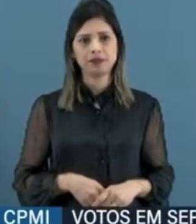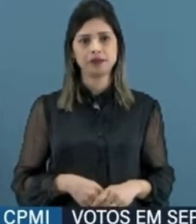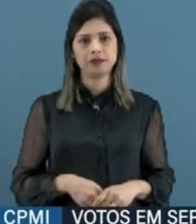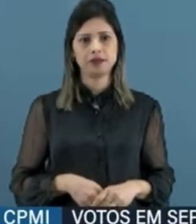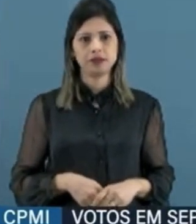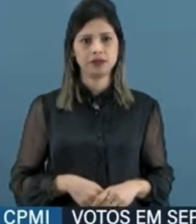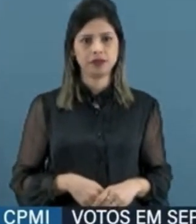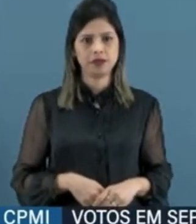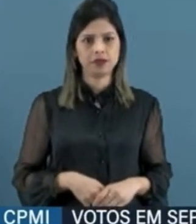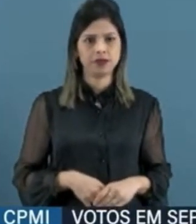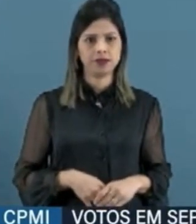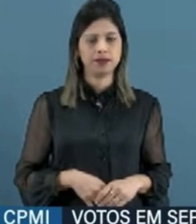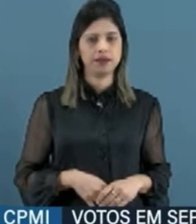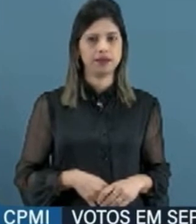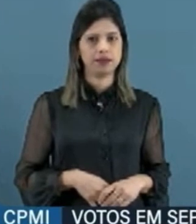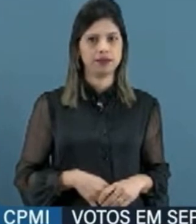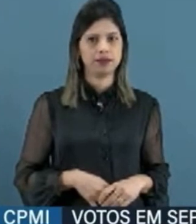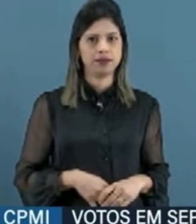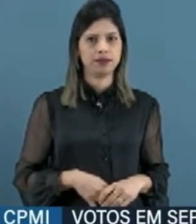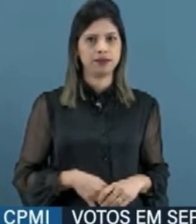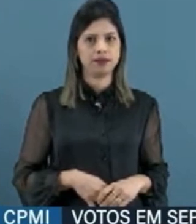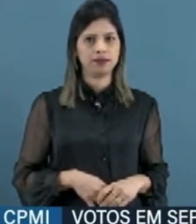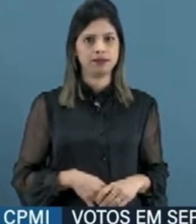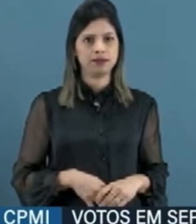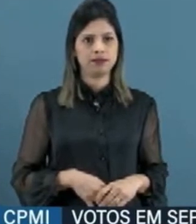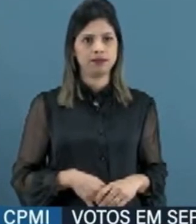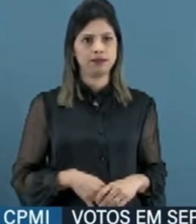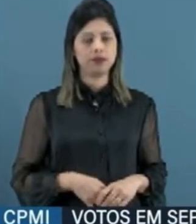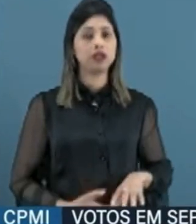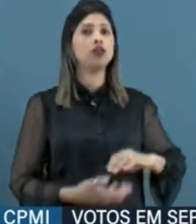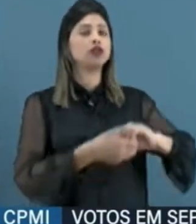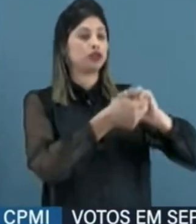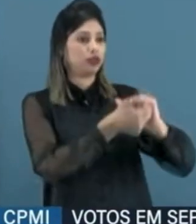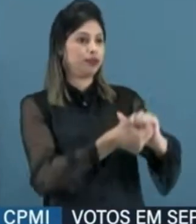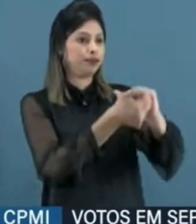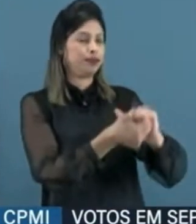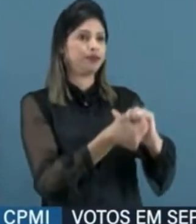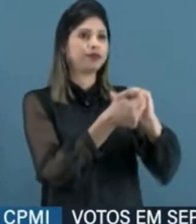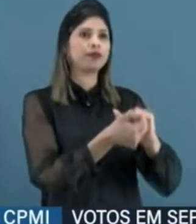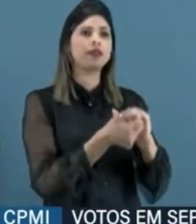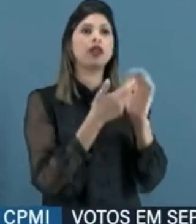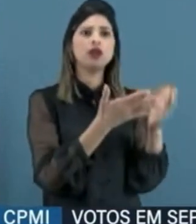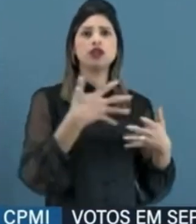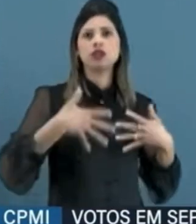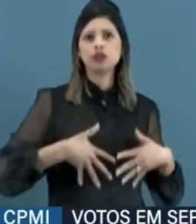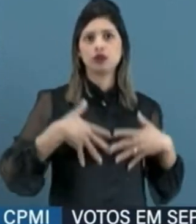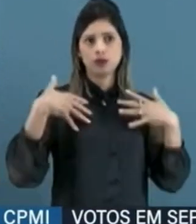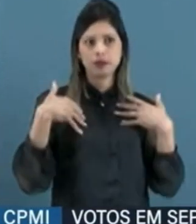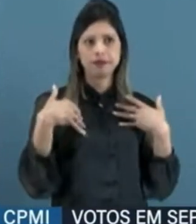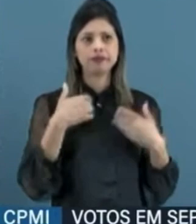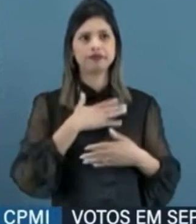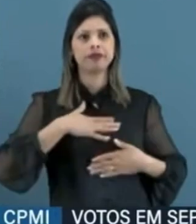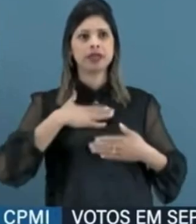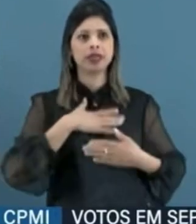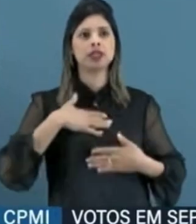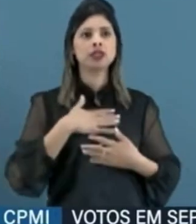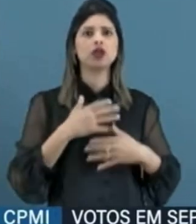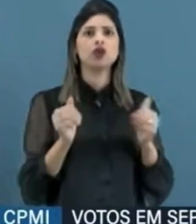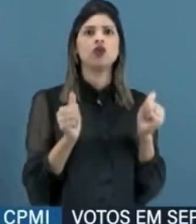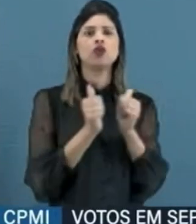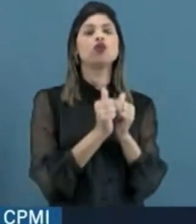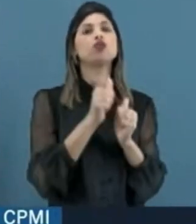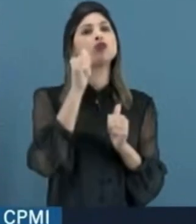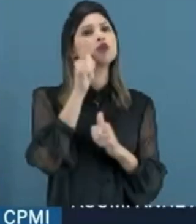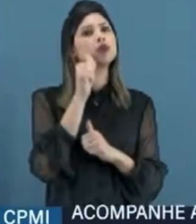Fegali, dizer que eu tive a honra, na verdade, de ser deputada federal junto com a Jandira. E ouvindo você hoje, Jandira,